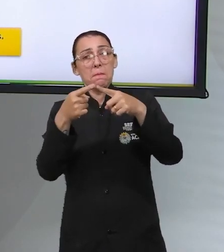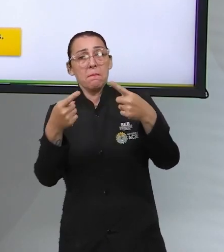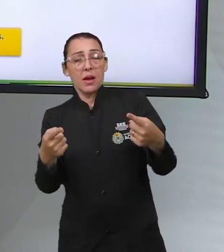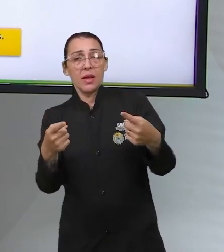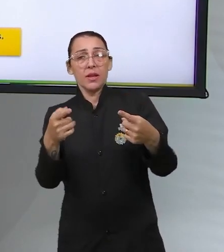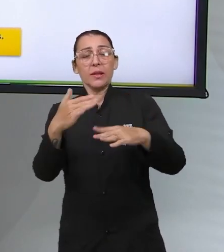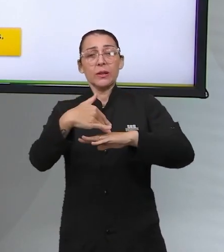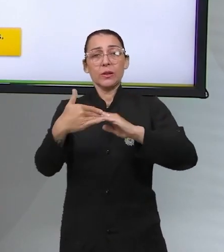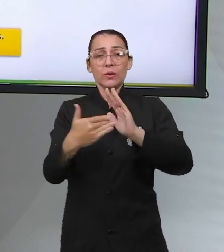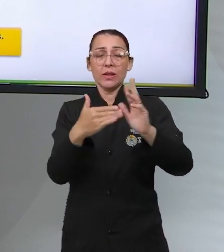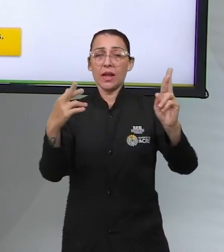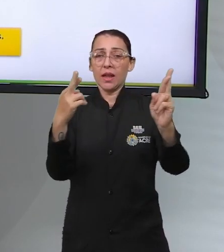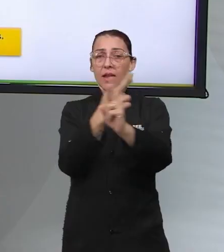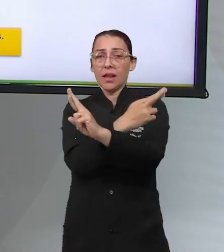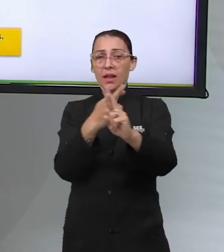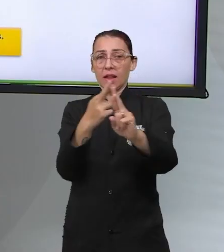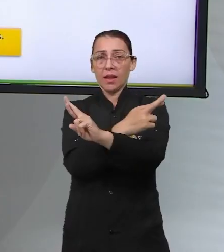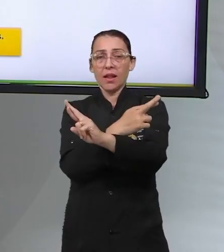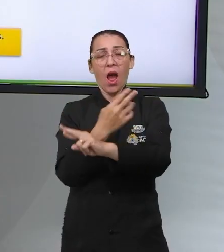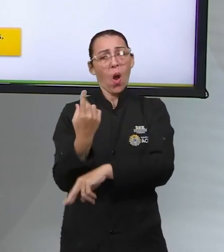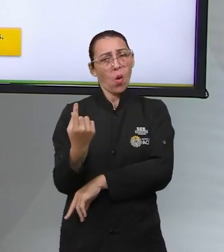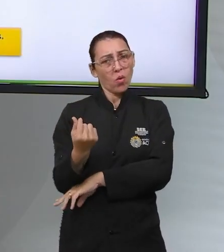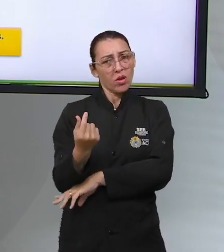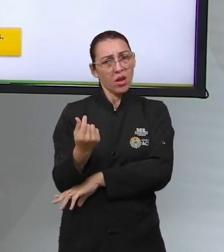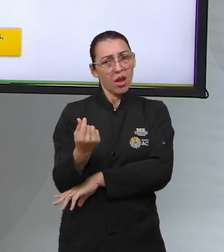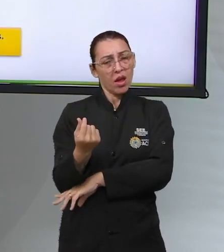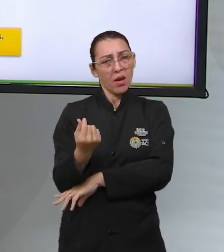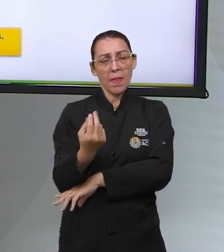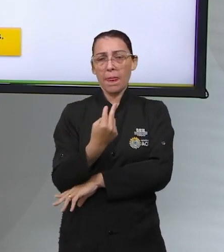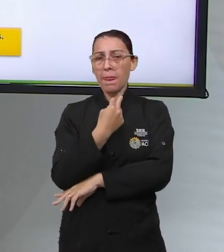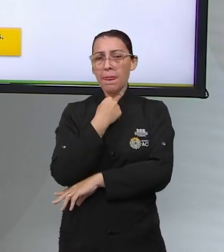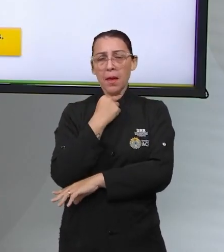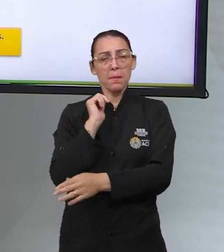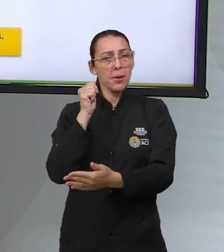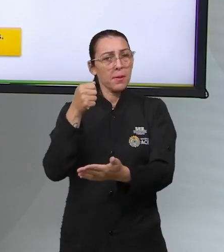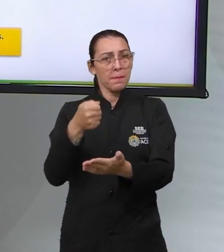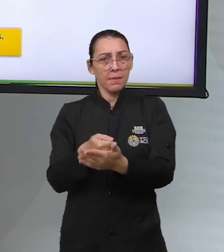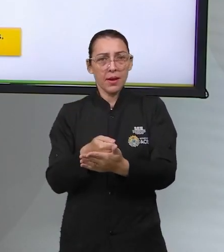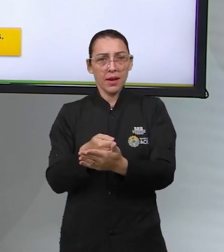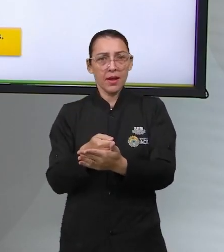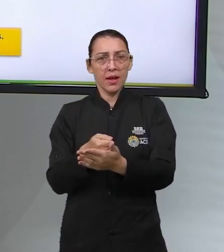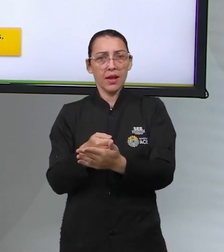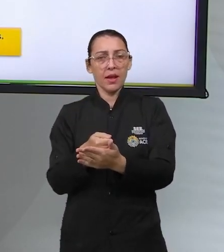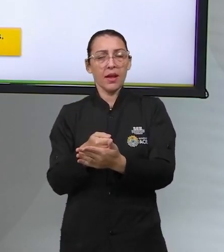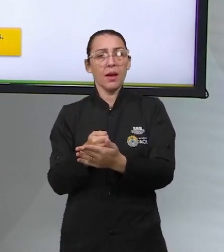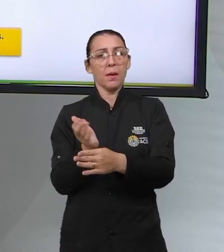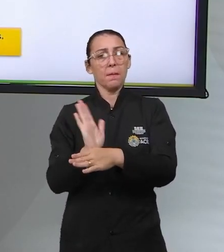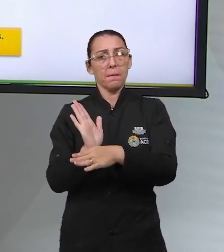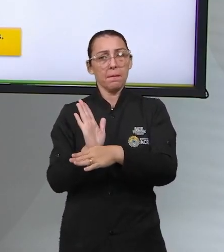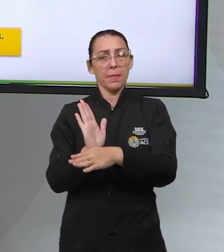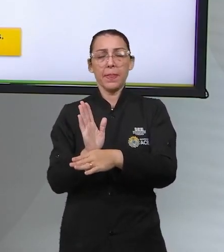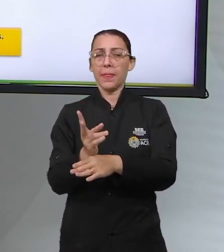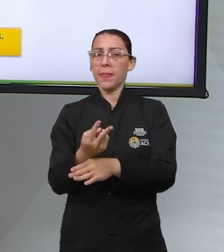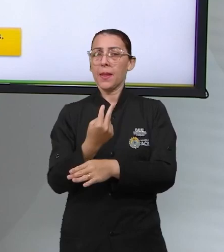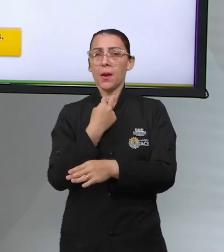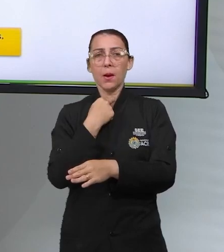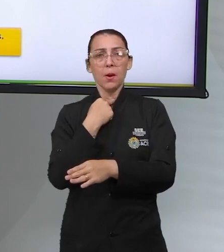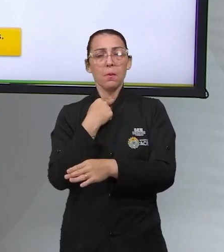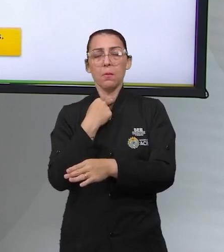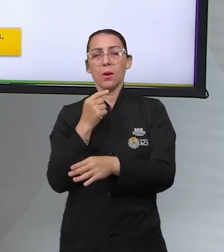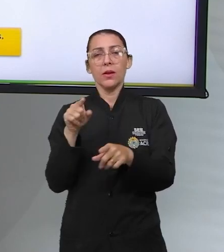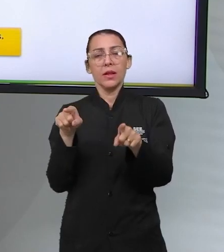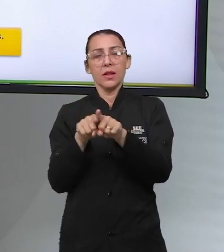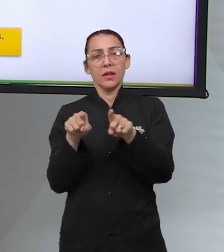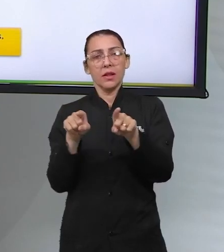mas tudo está relacionado ao dinheiro? Não pode pagar o ingresso para ir ao cinema, não pode